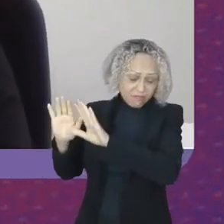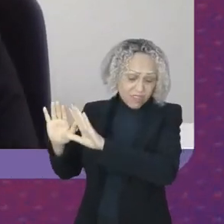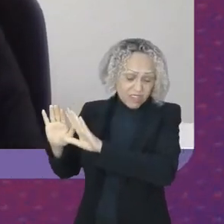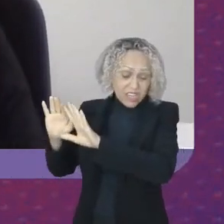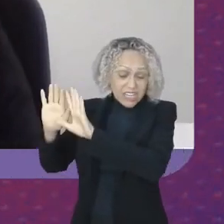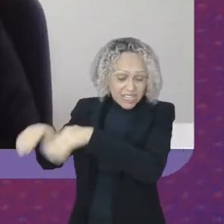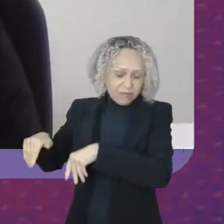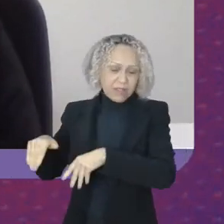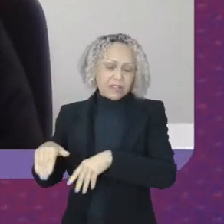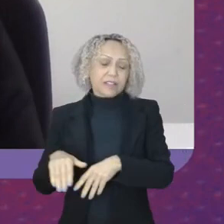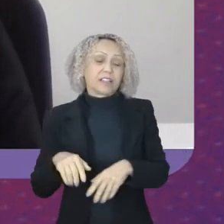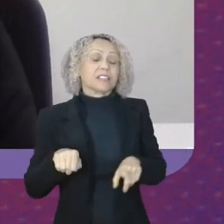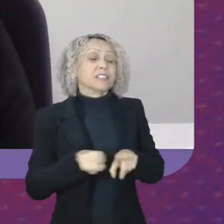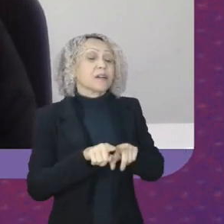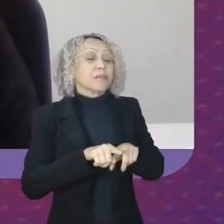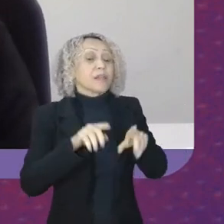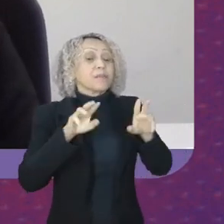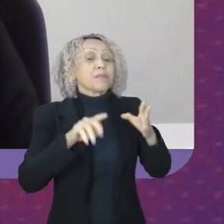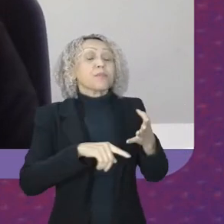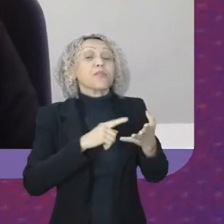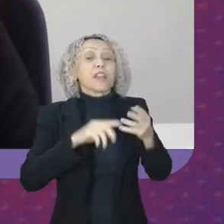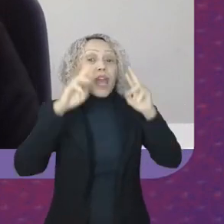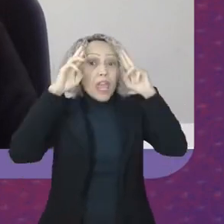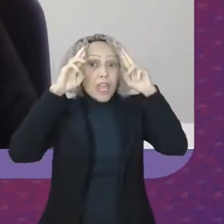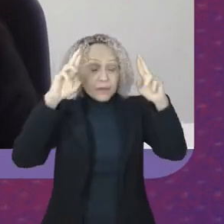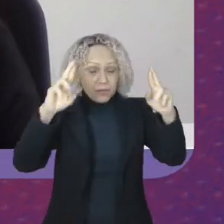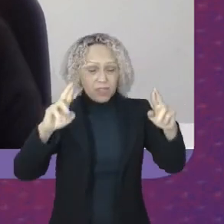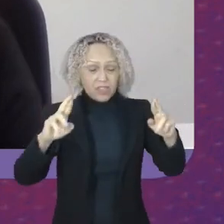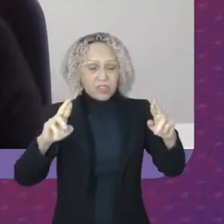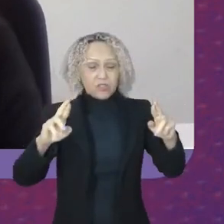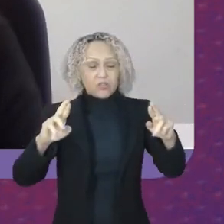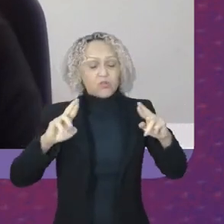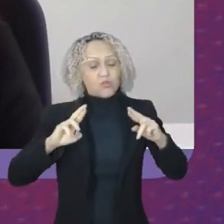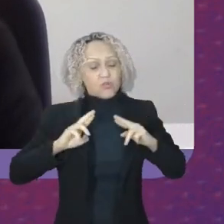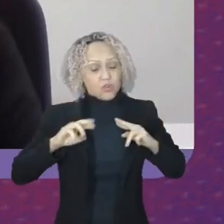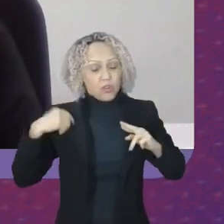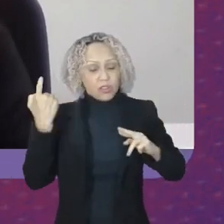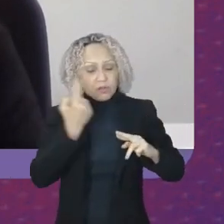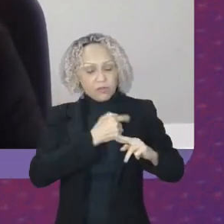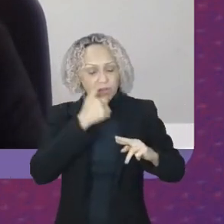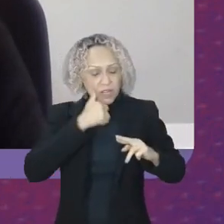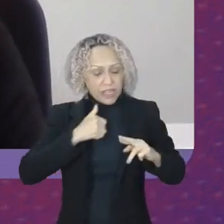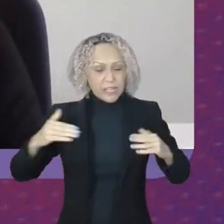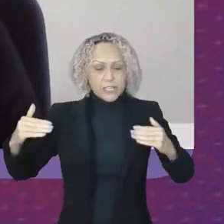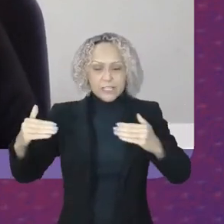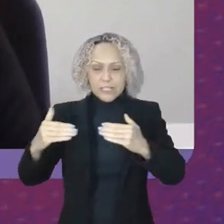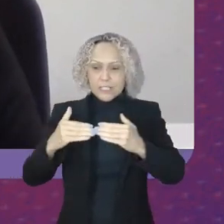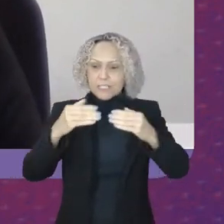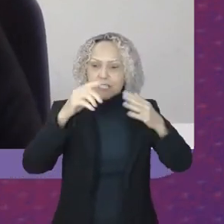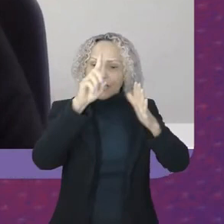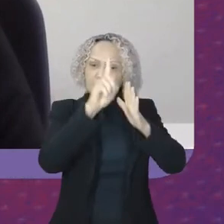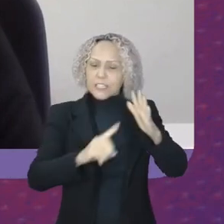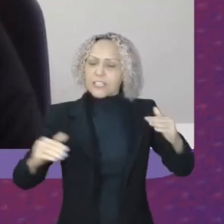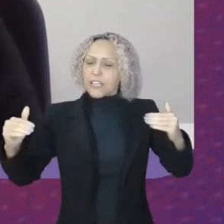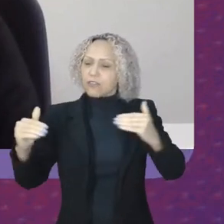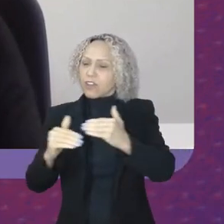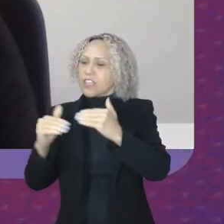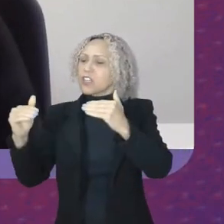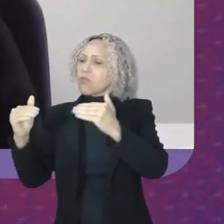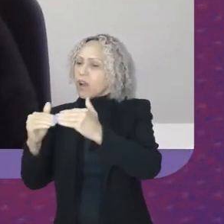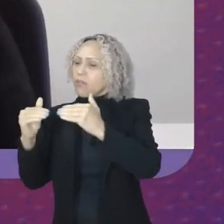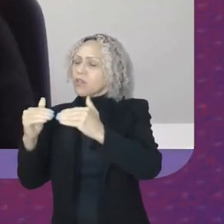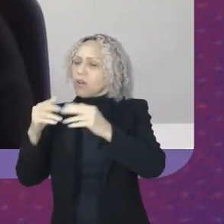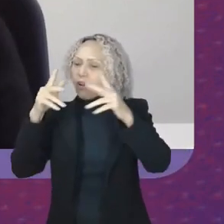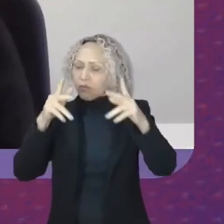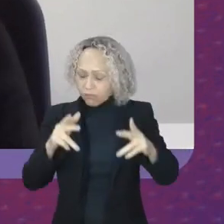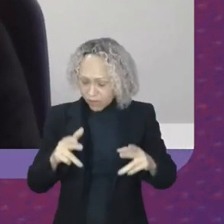igualdade. Então, que a gente possa ir acessar as nossas redes, como aí frisou a secretária Denise Dal, que a